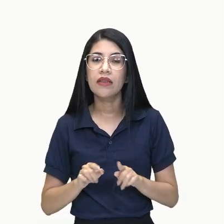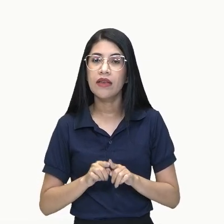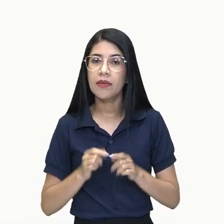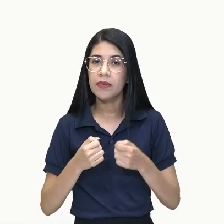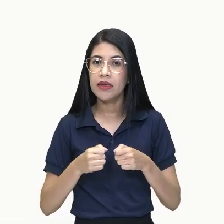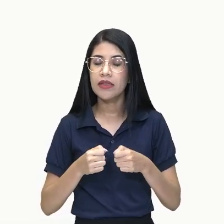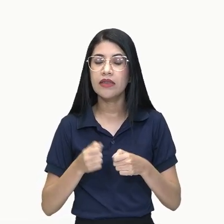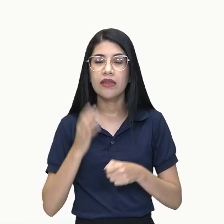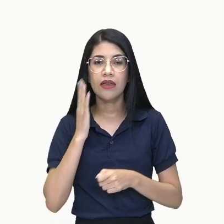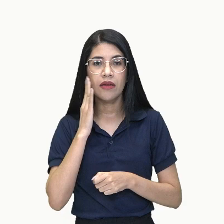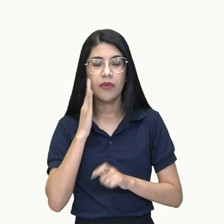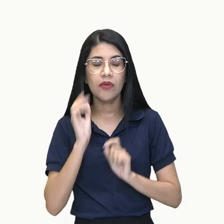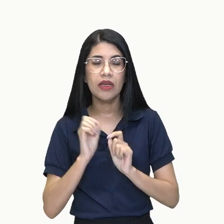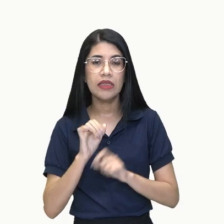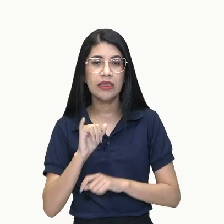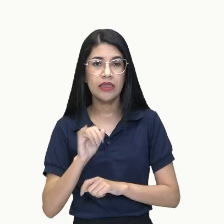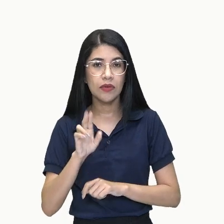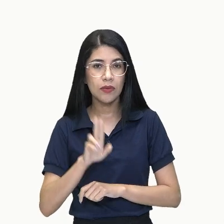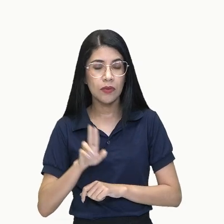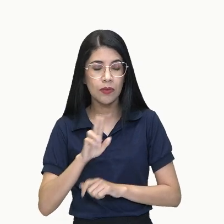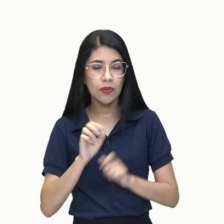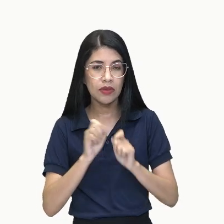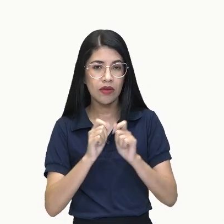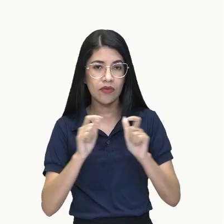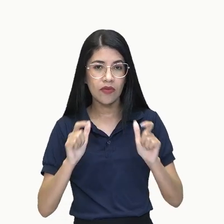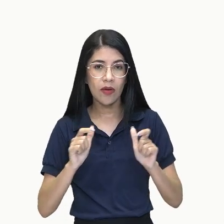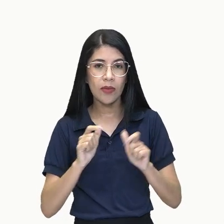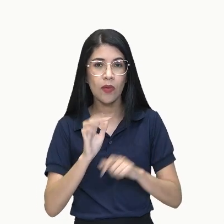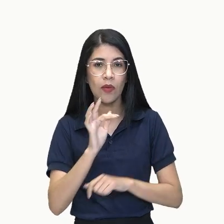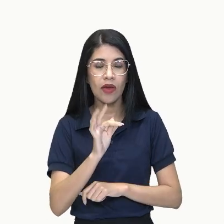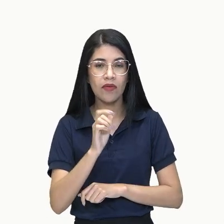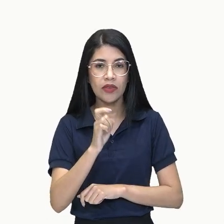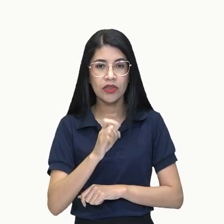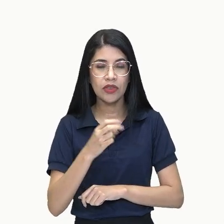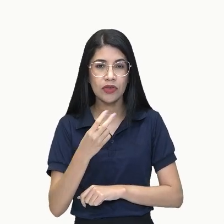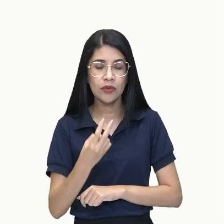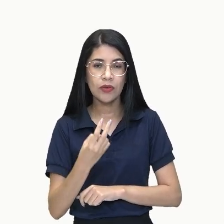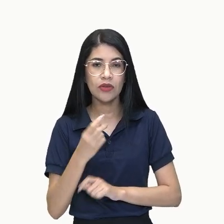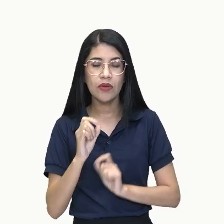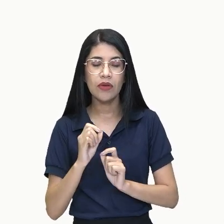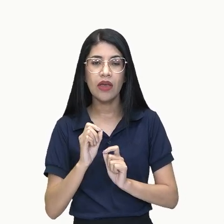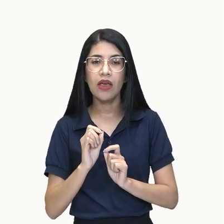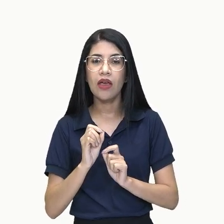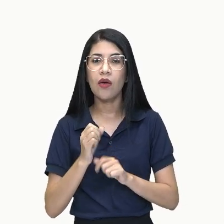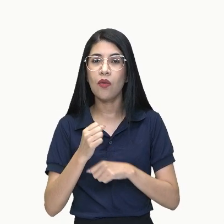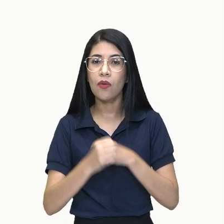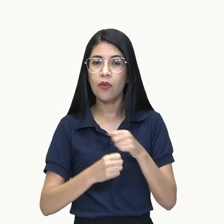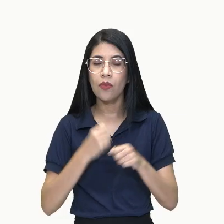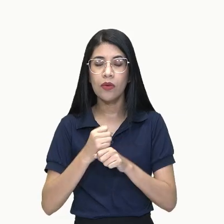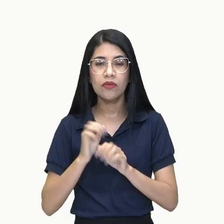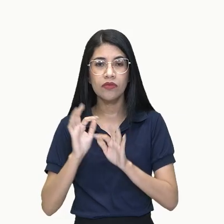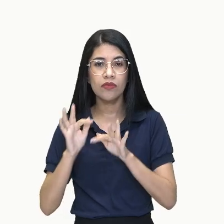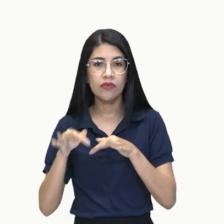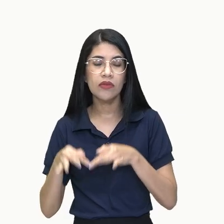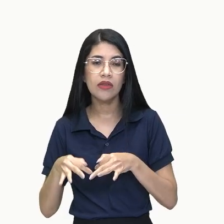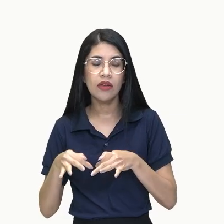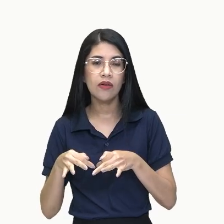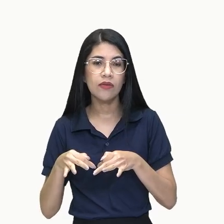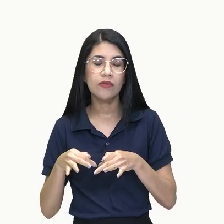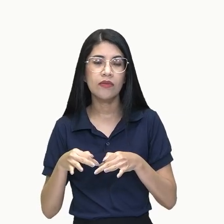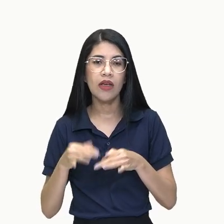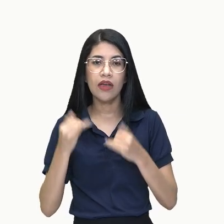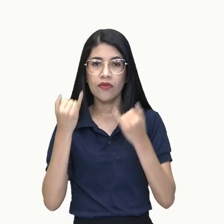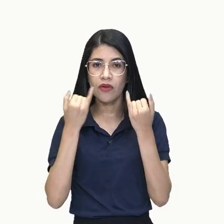quando você for aplicar na fórmula, quando fala f de x2, é o final, tá bom? No dado, é o último dado que você